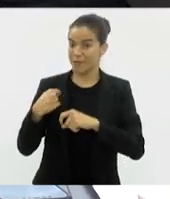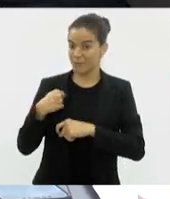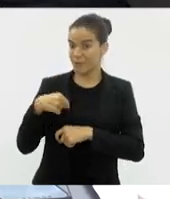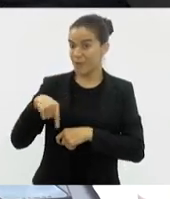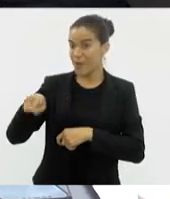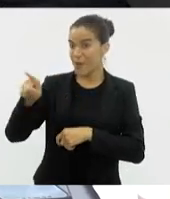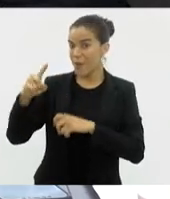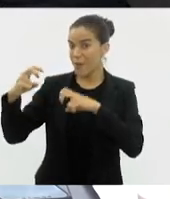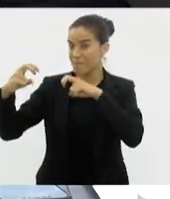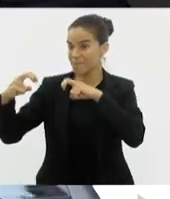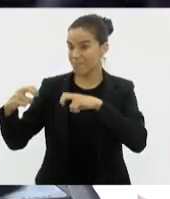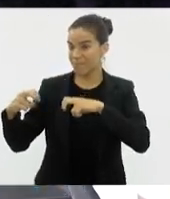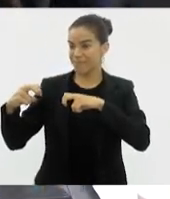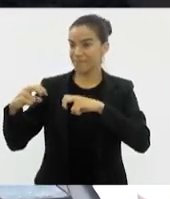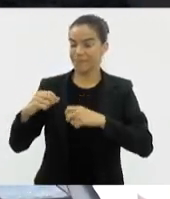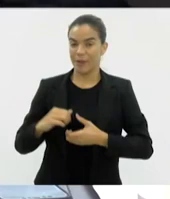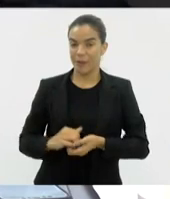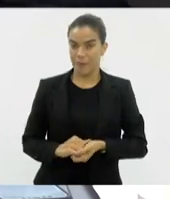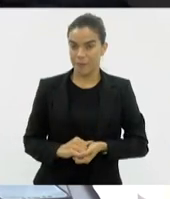Eu já provoquei um